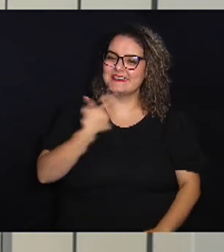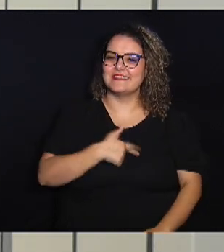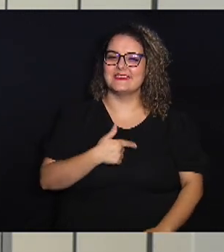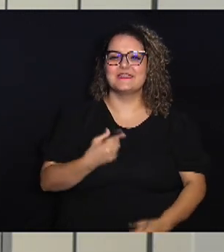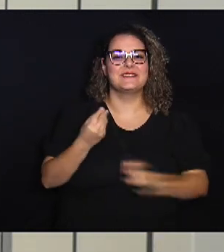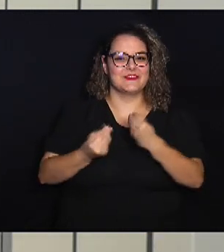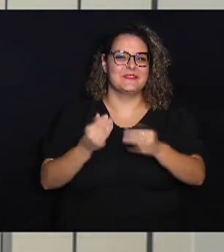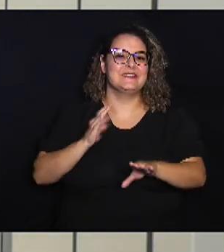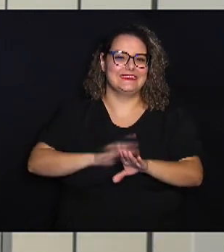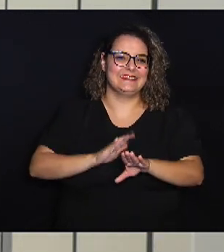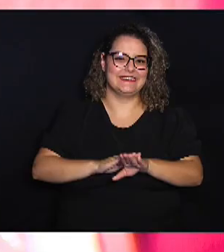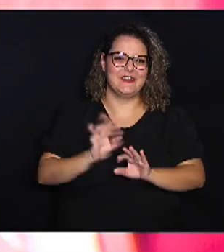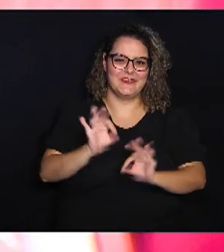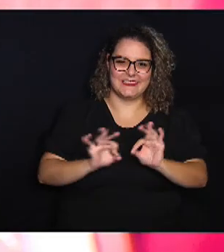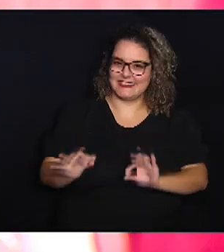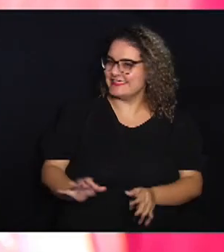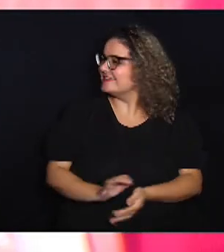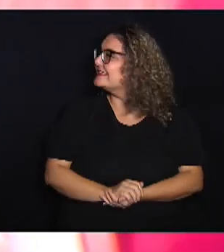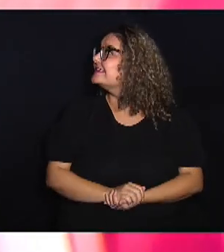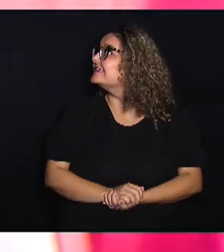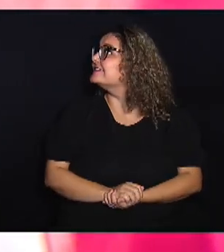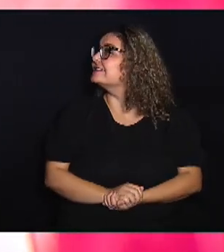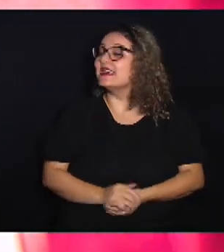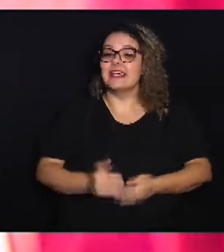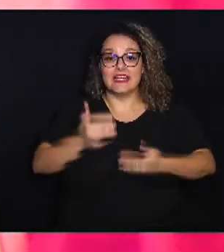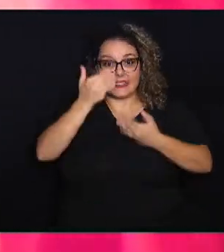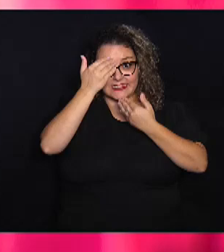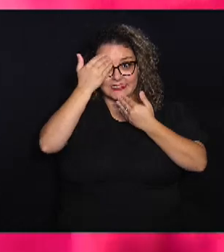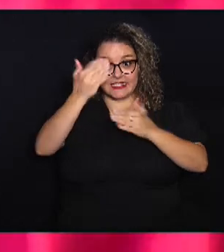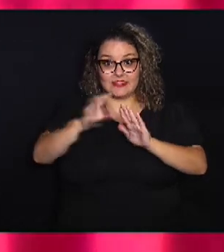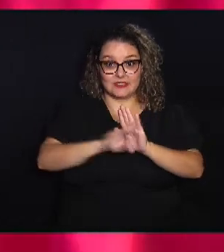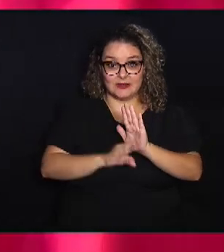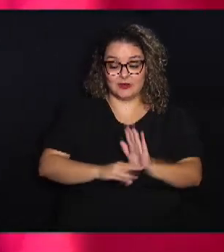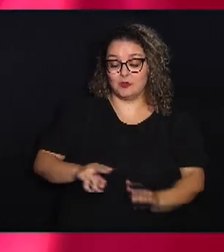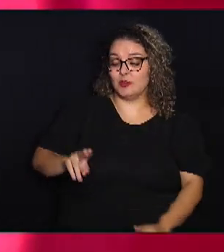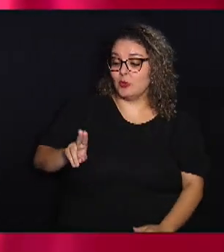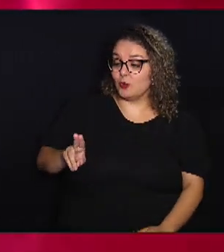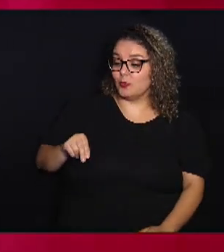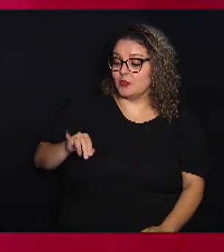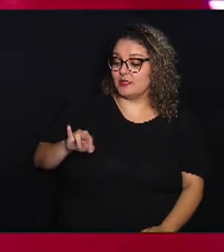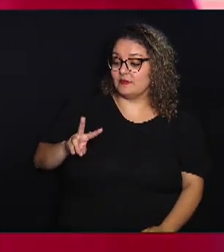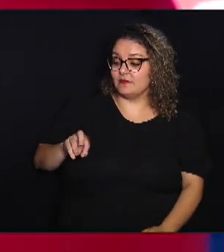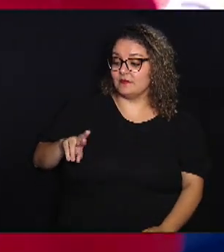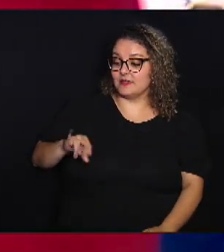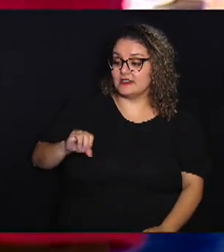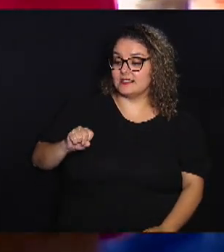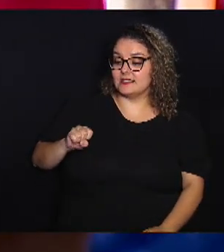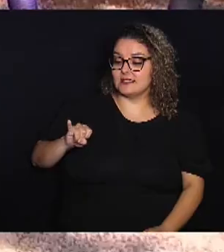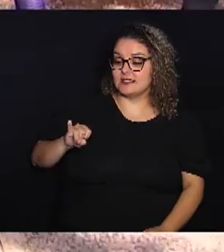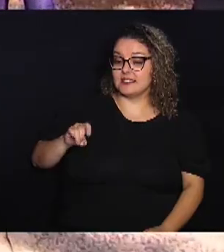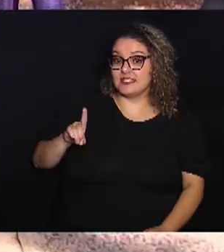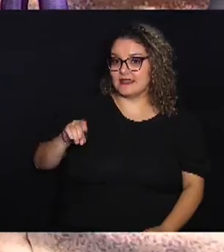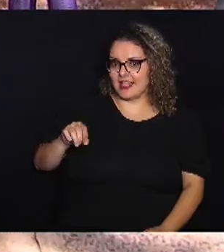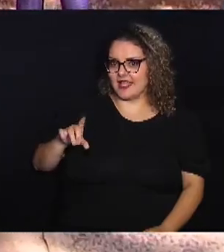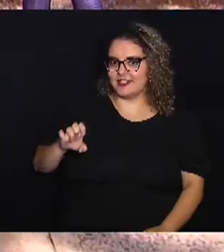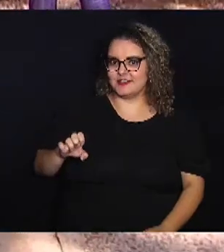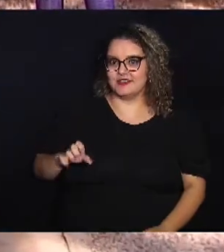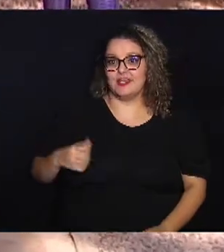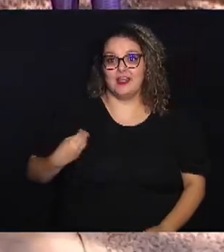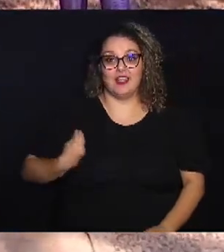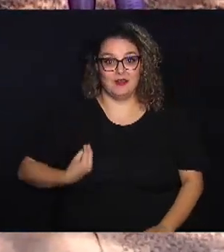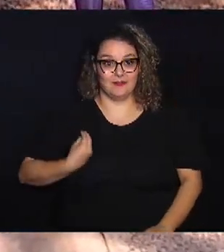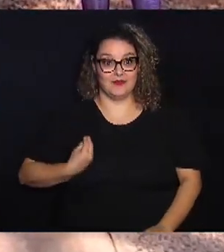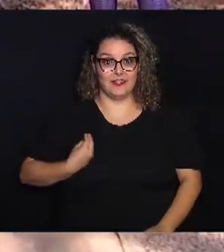como funciona o projeto. Graças ao programa Universidade da Unicamp, a vida da dona Emília, de